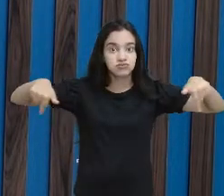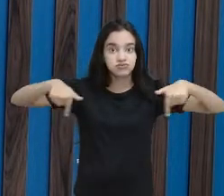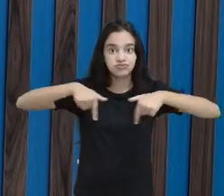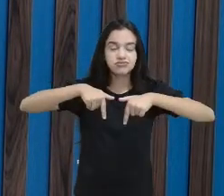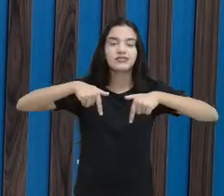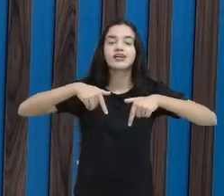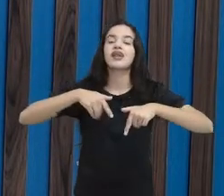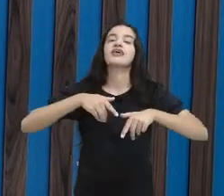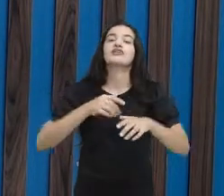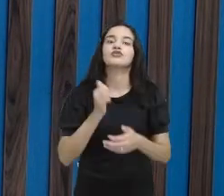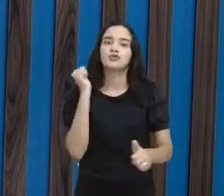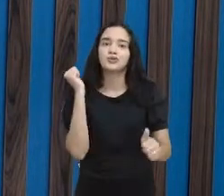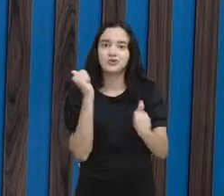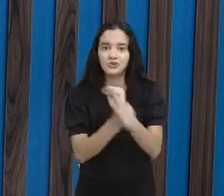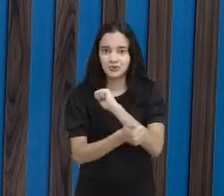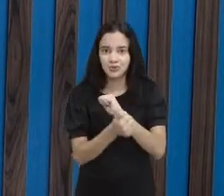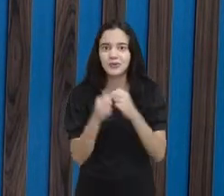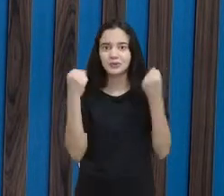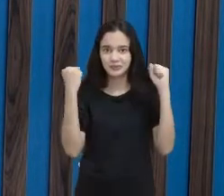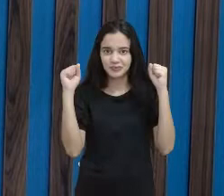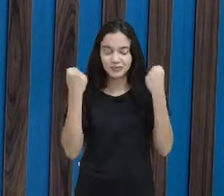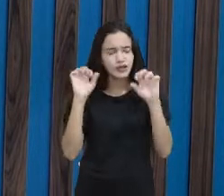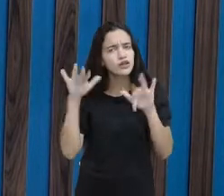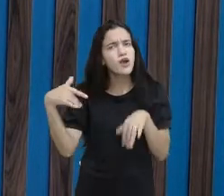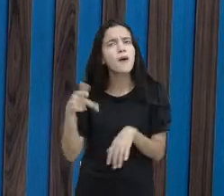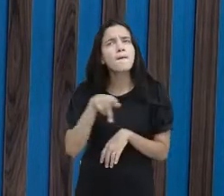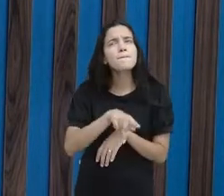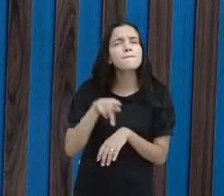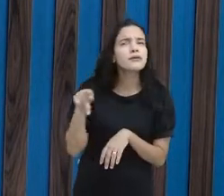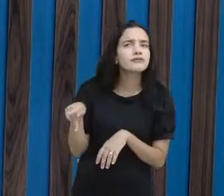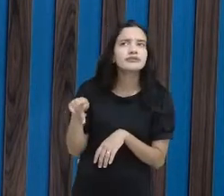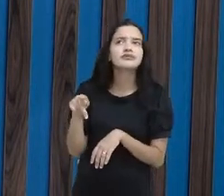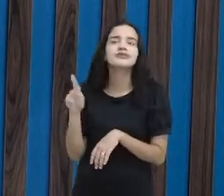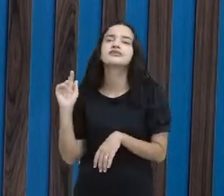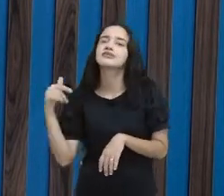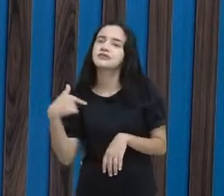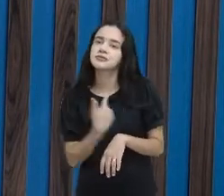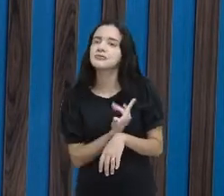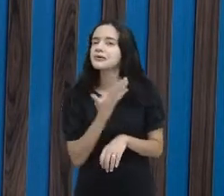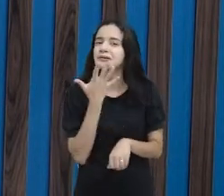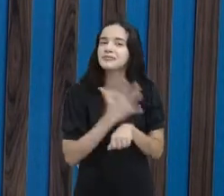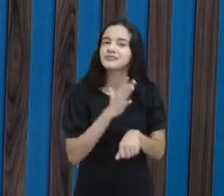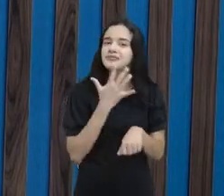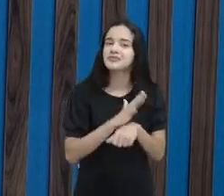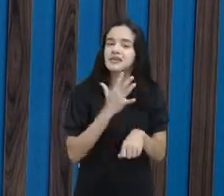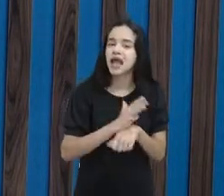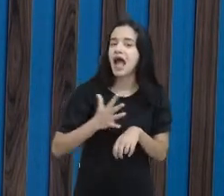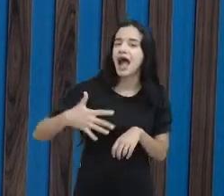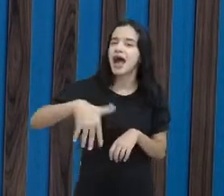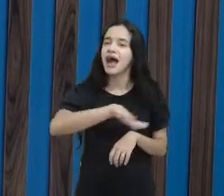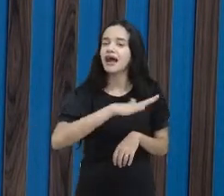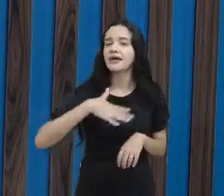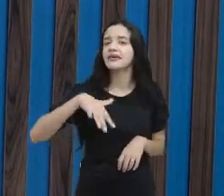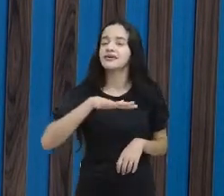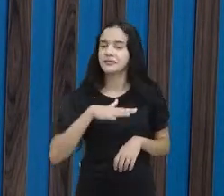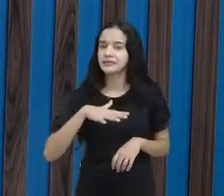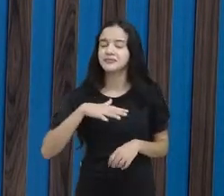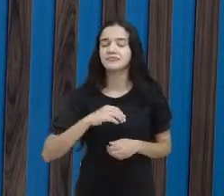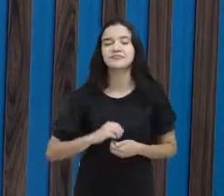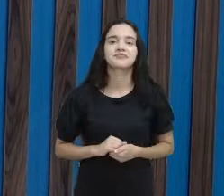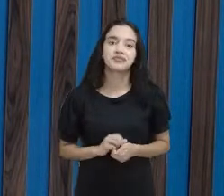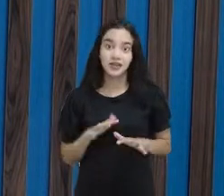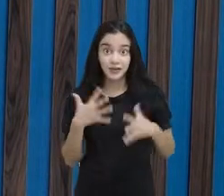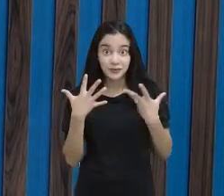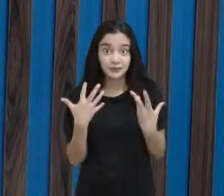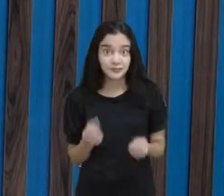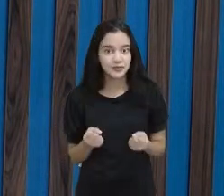de matemática e dizer, sugerir para ele, né, professor, que tal a gente ir trabalhar aí essas áreas, né, dentro da quadra?